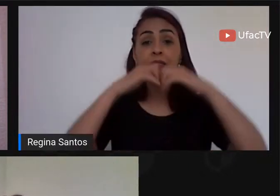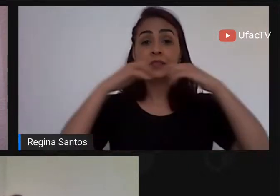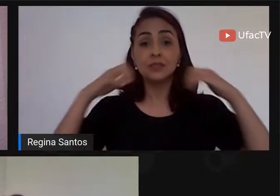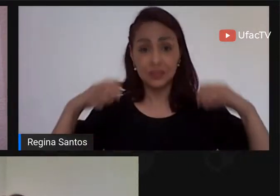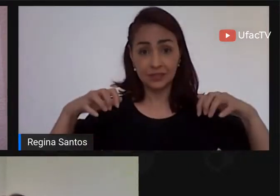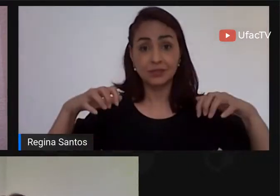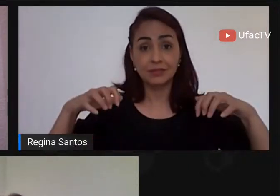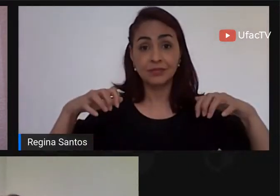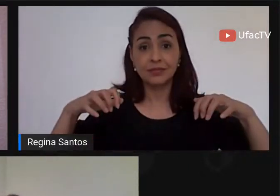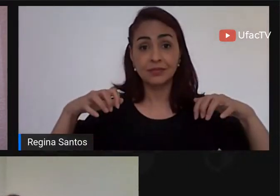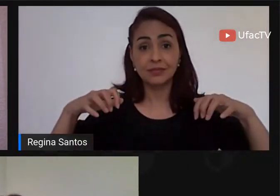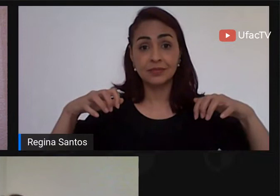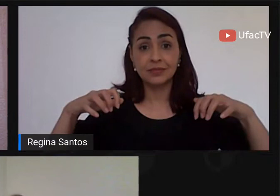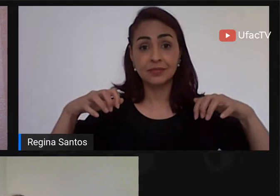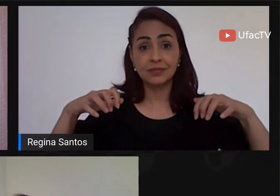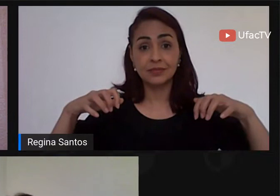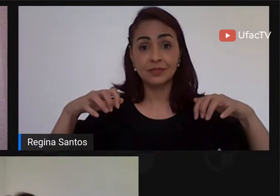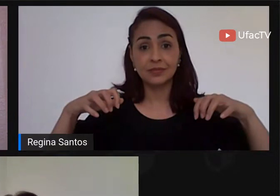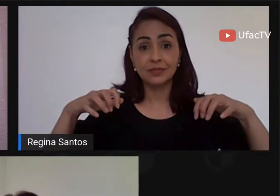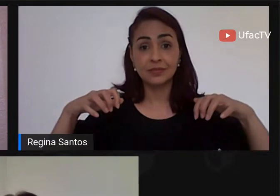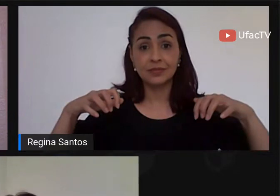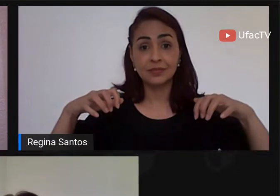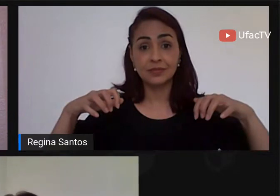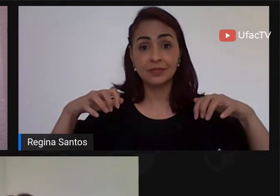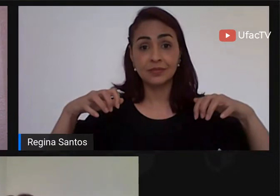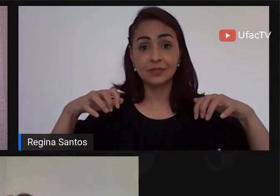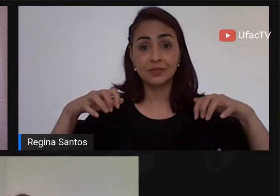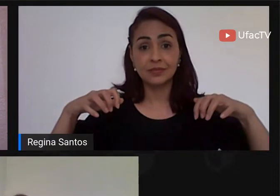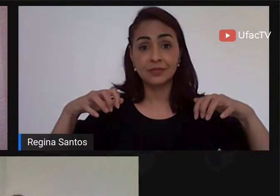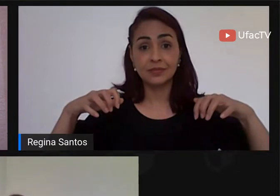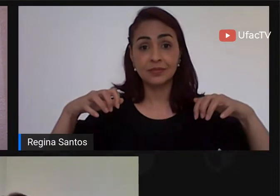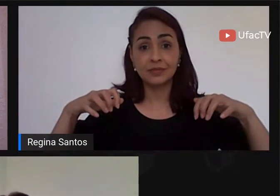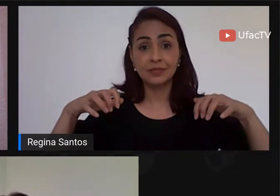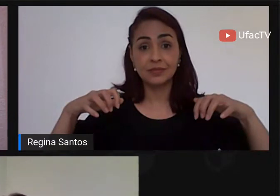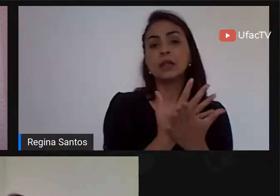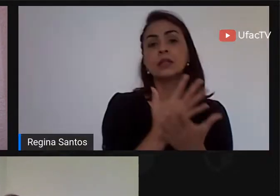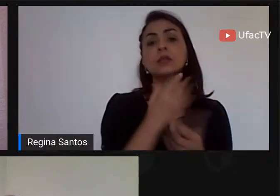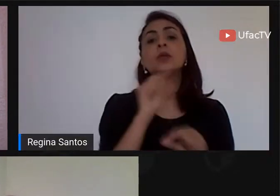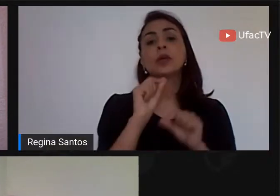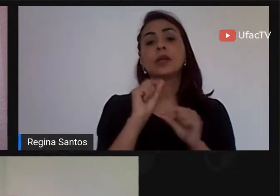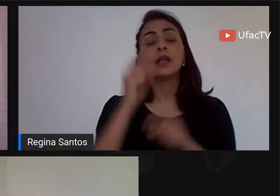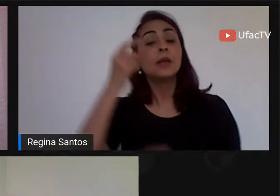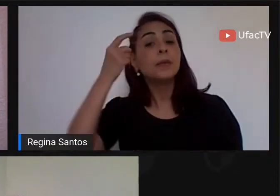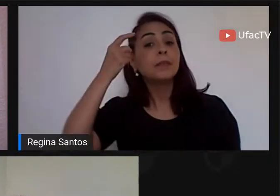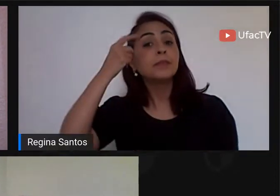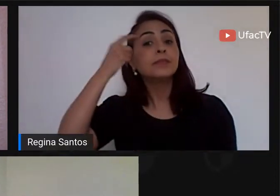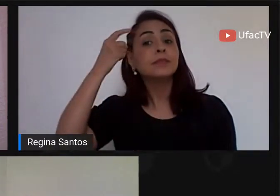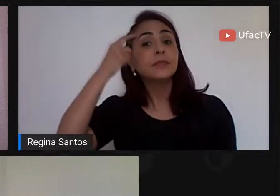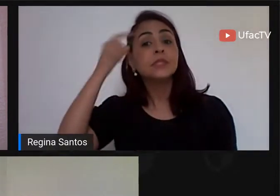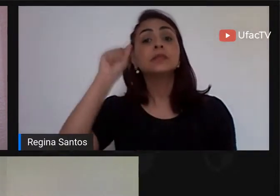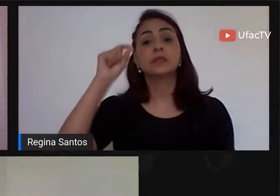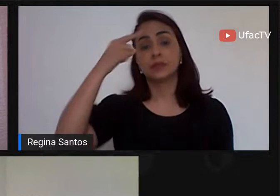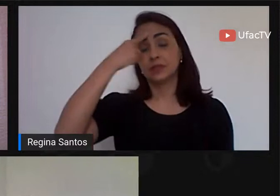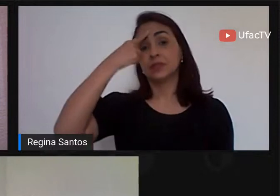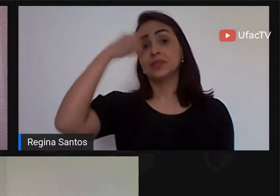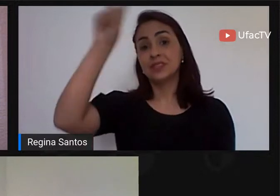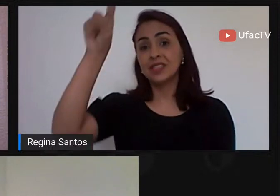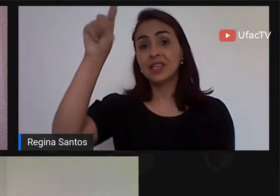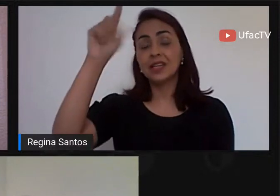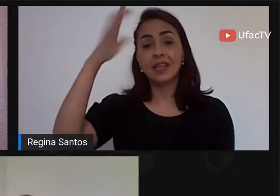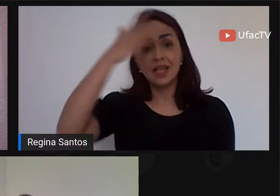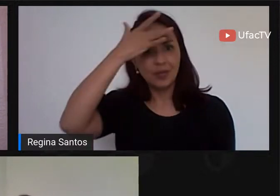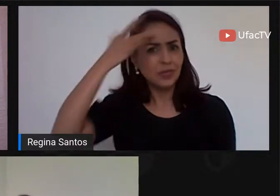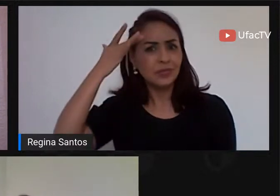letramento e de alfabetização não nos faz também pensar nessa ideia de que quem não domina a escrita